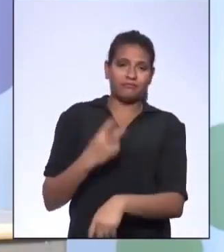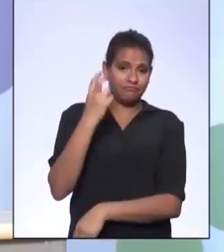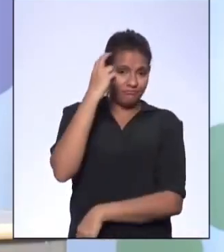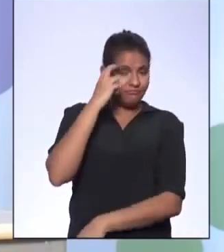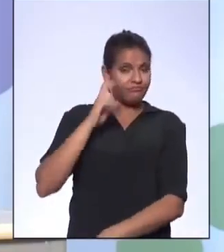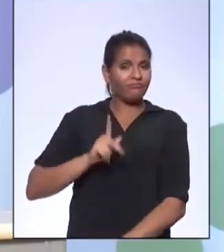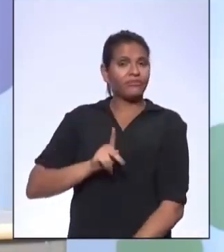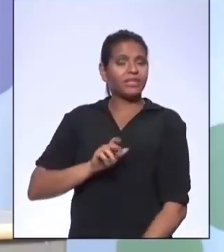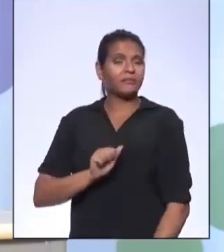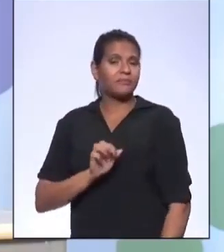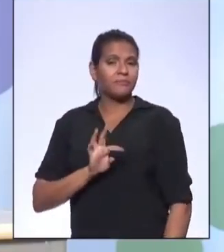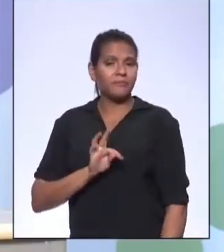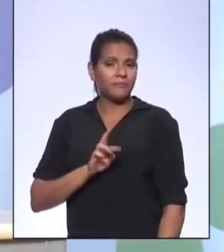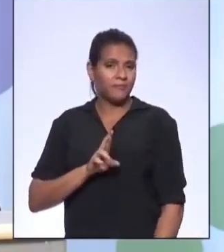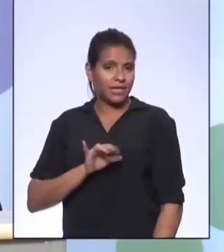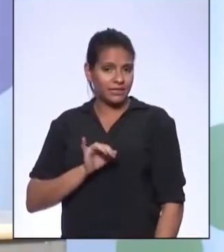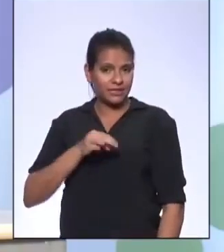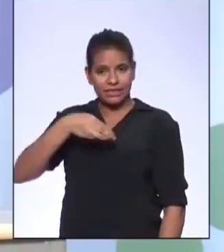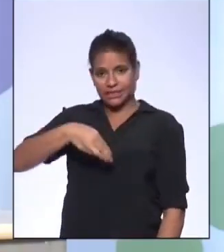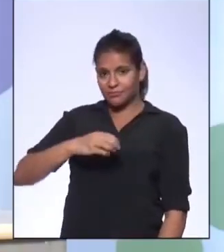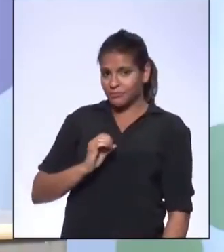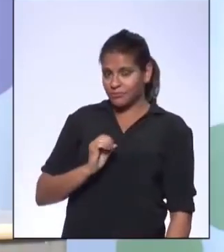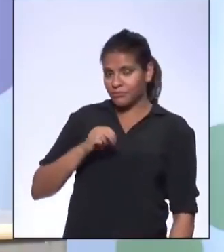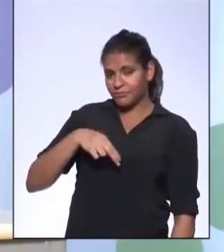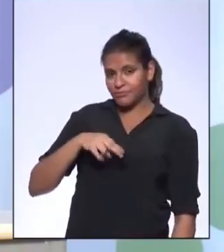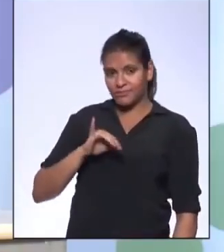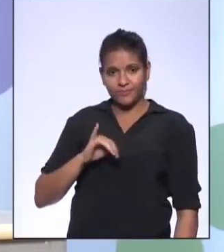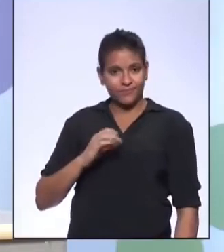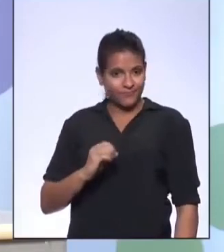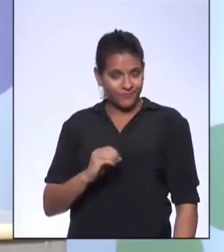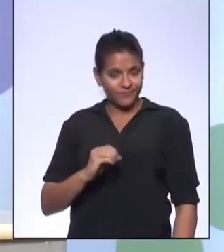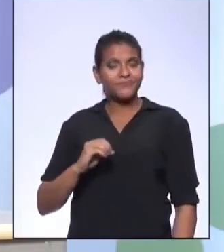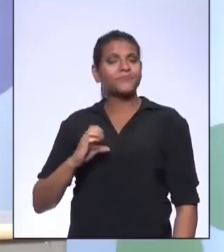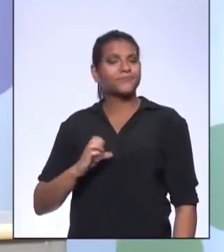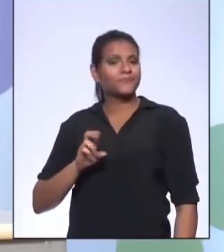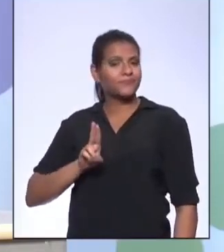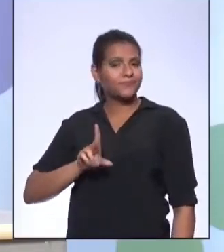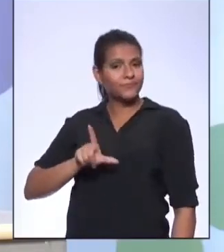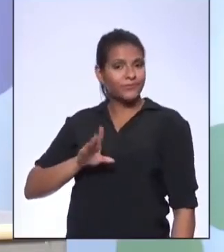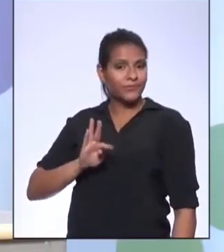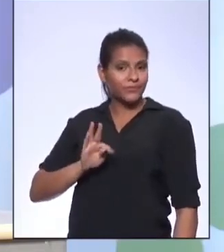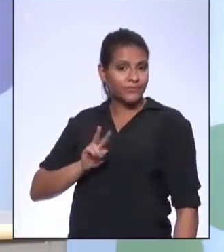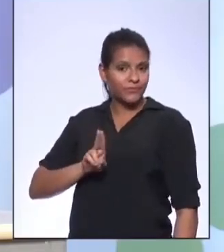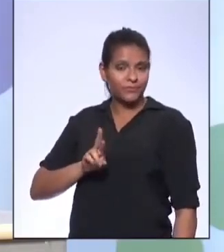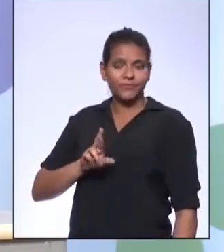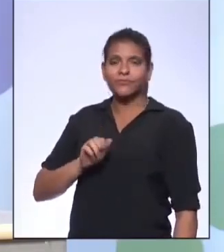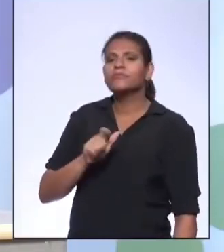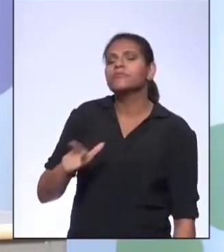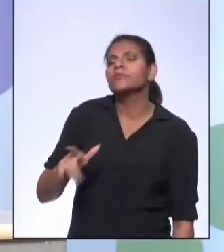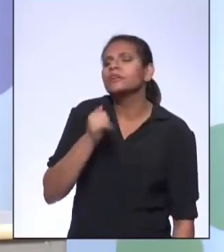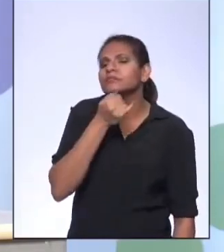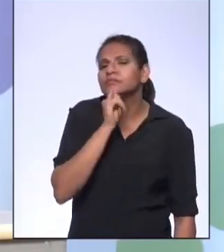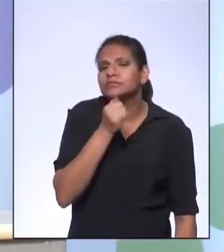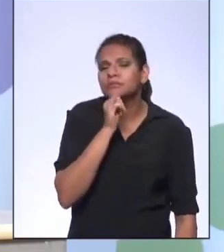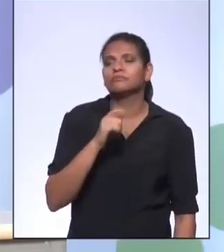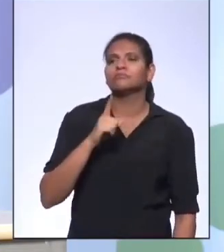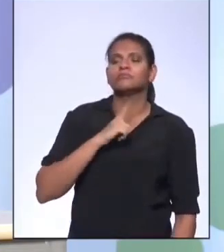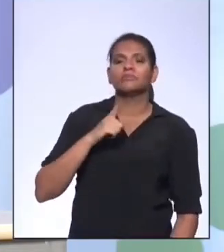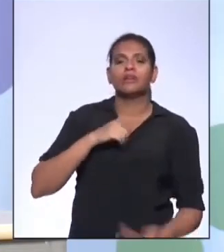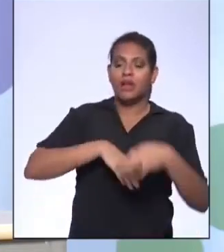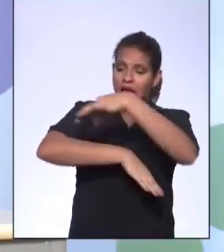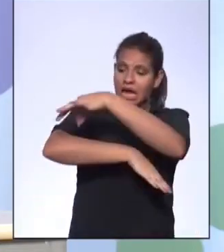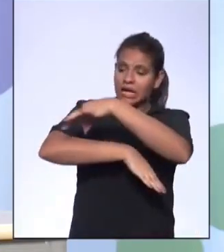concreta, a arquitetura. Então, nós temos vários espaços históricos, cidades, em que são tombadas